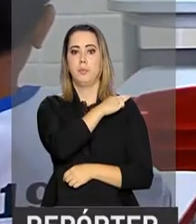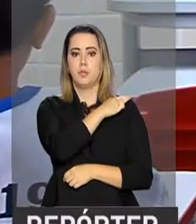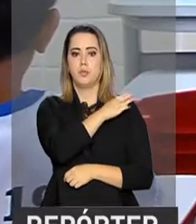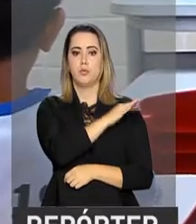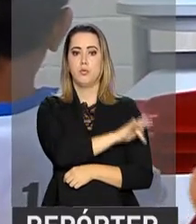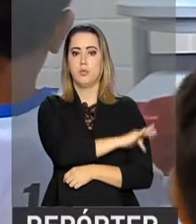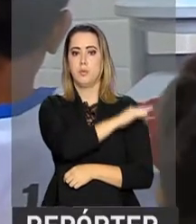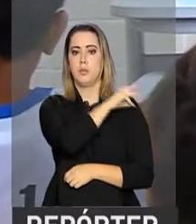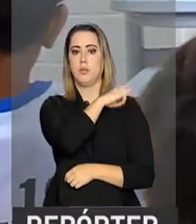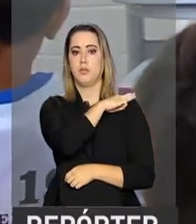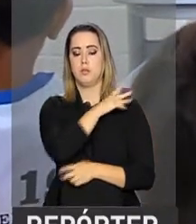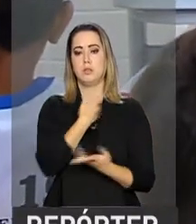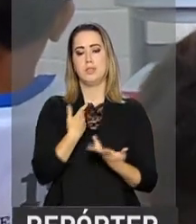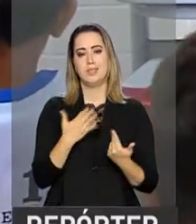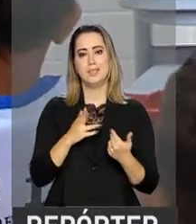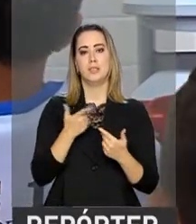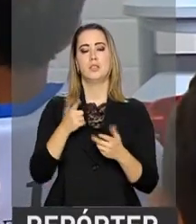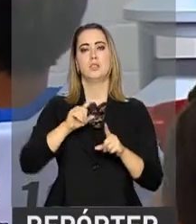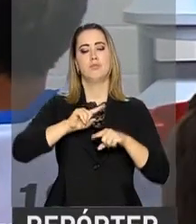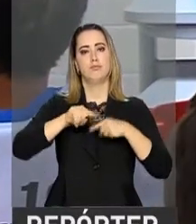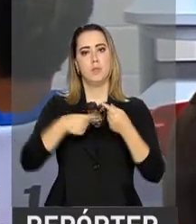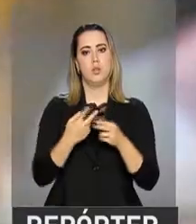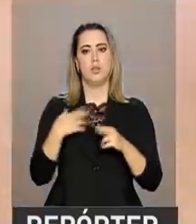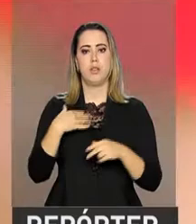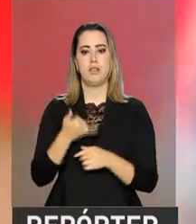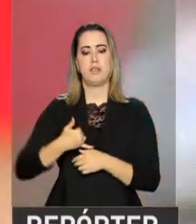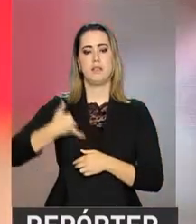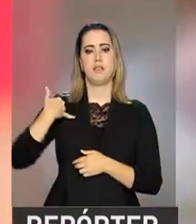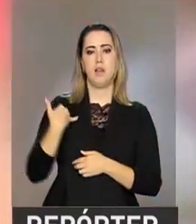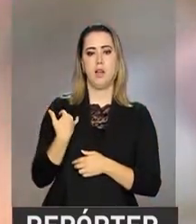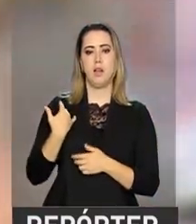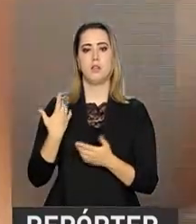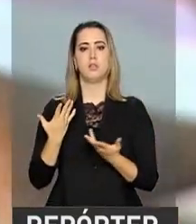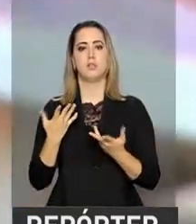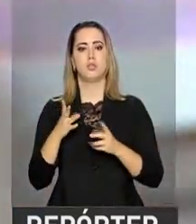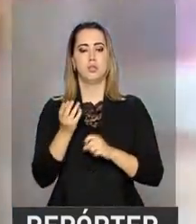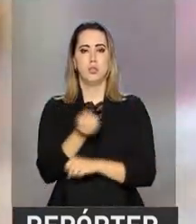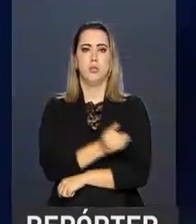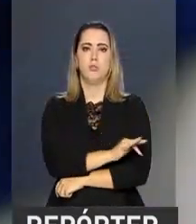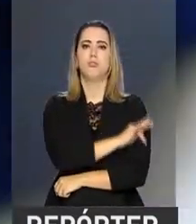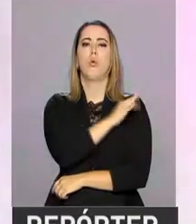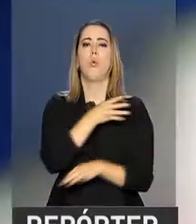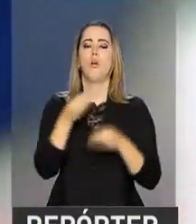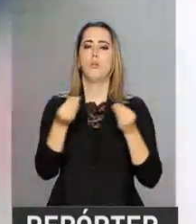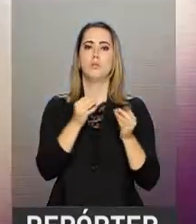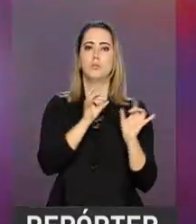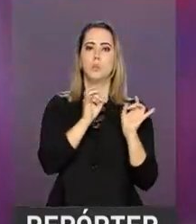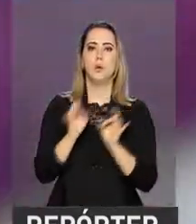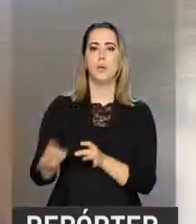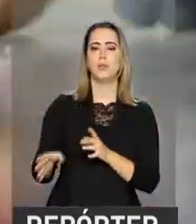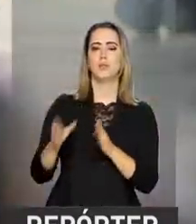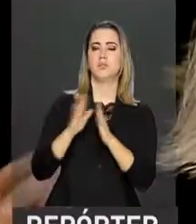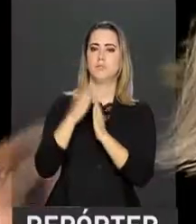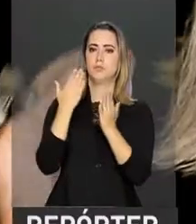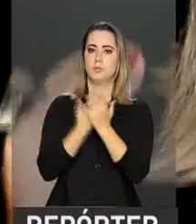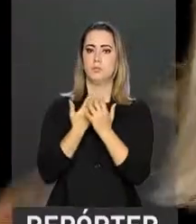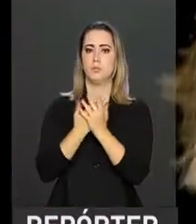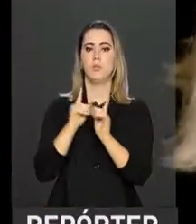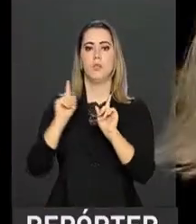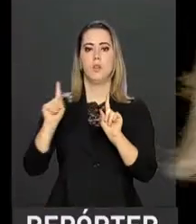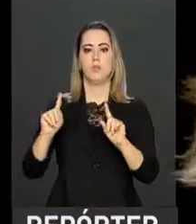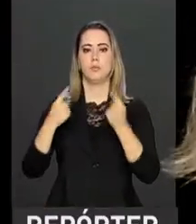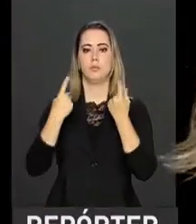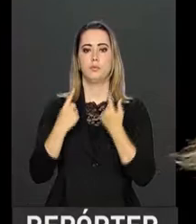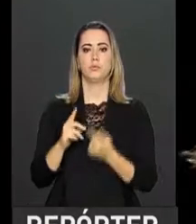caminho, a repetência, a distorção de idade e série e o abandono escolar são os desafios. Um dos